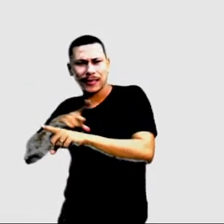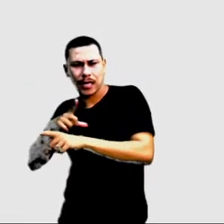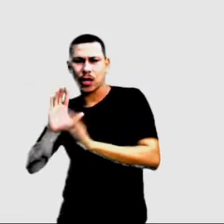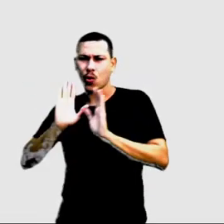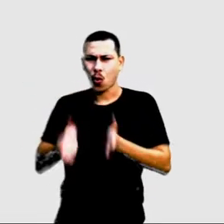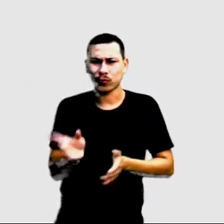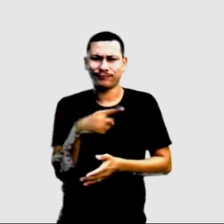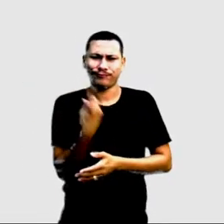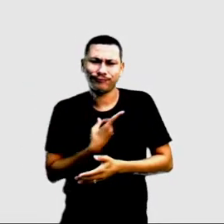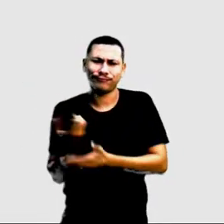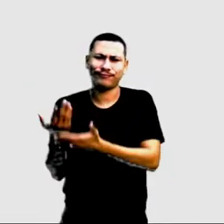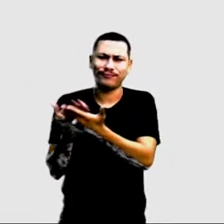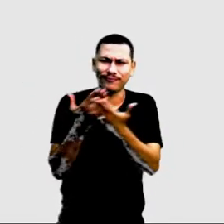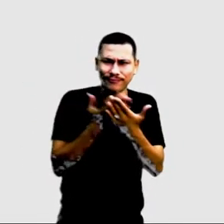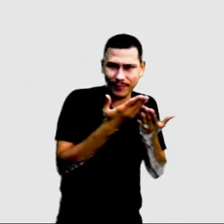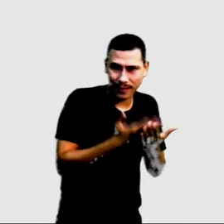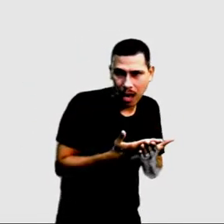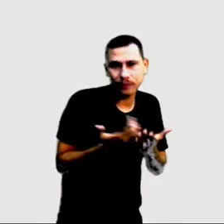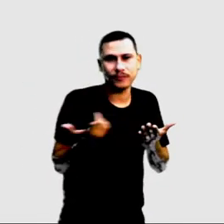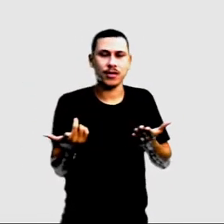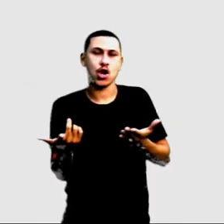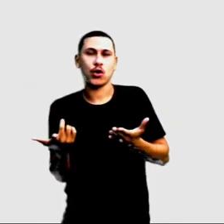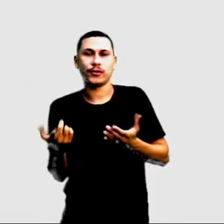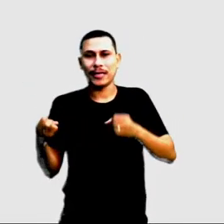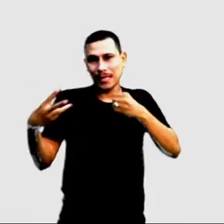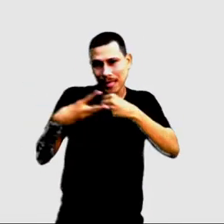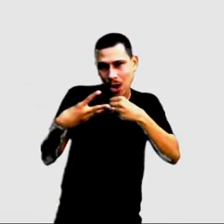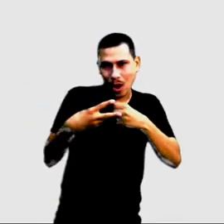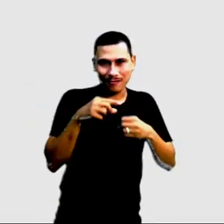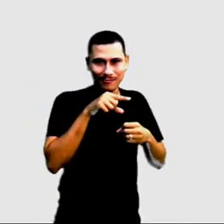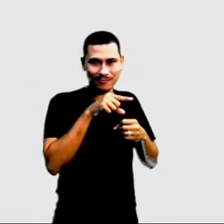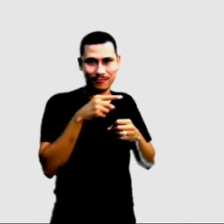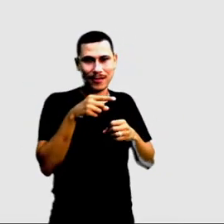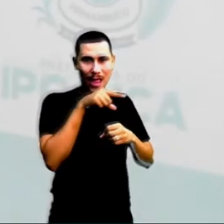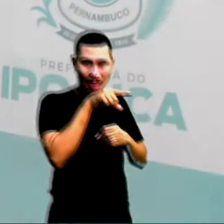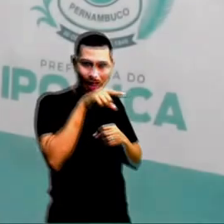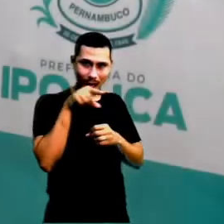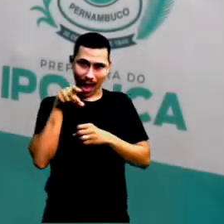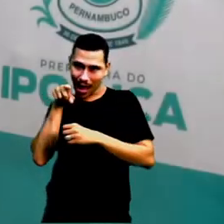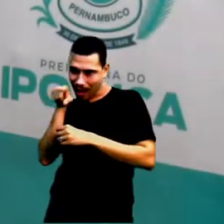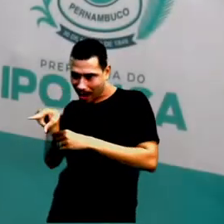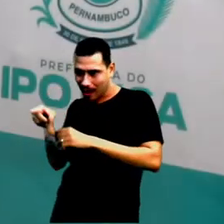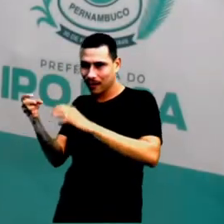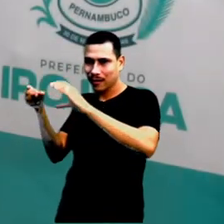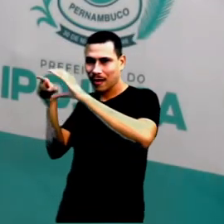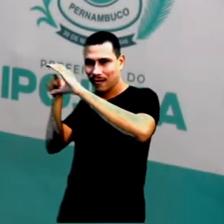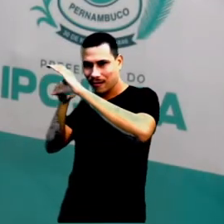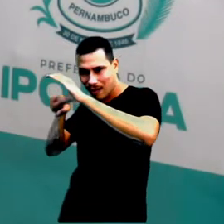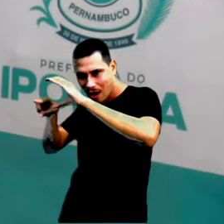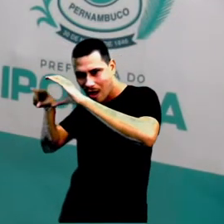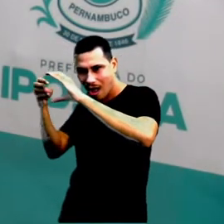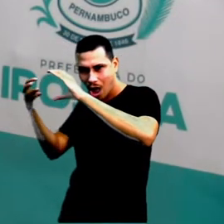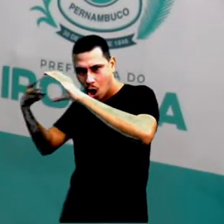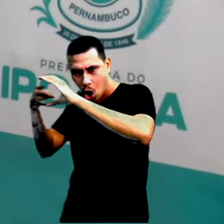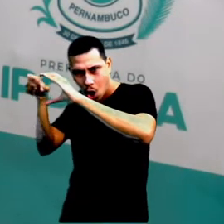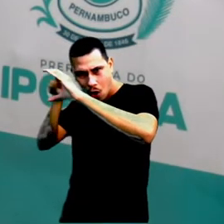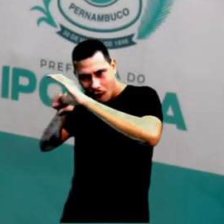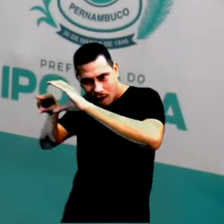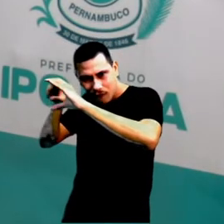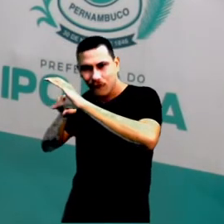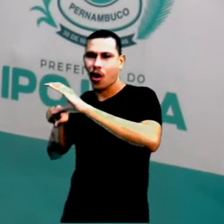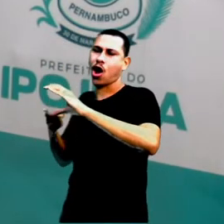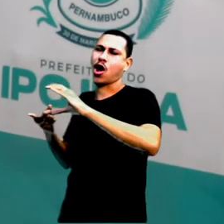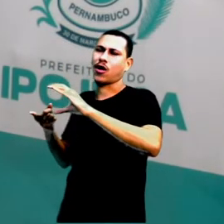gente está vendo que existem células eucariontes, que são unicelular, e procariontes, que só tem umas